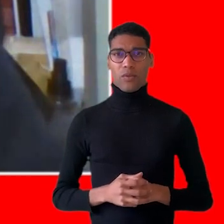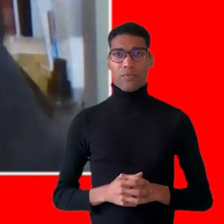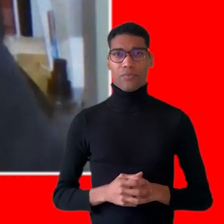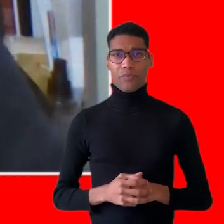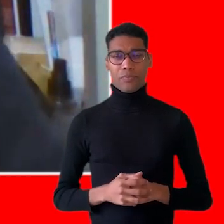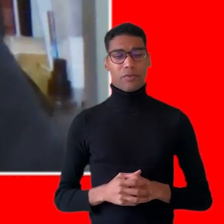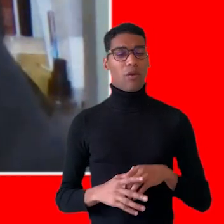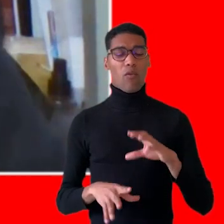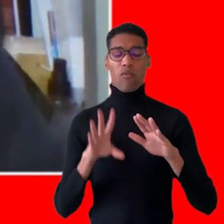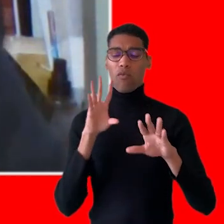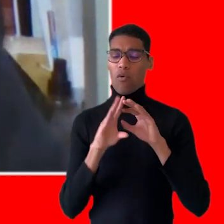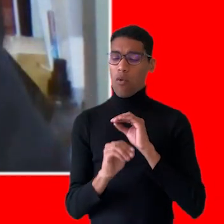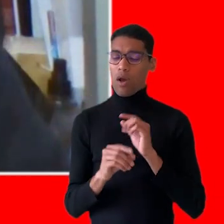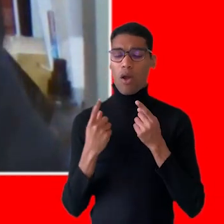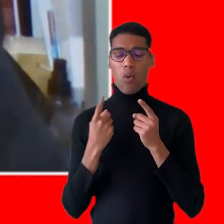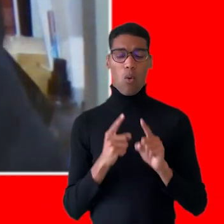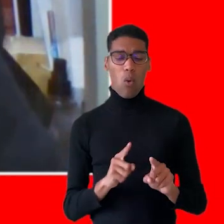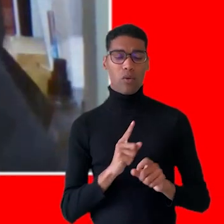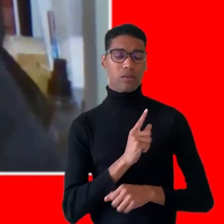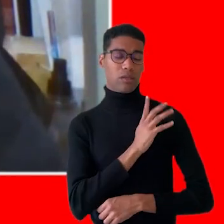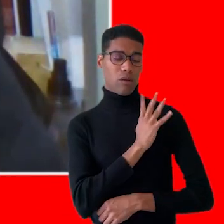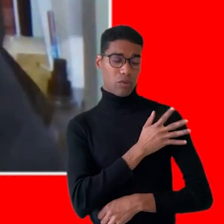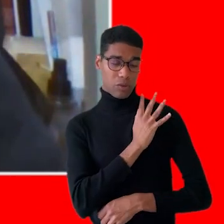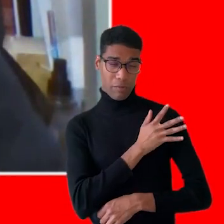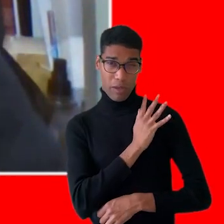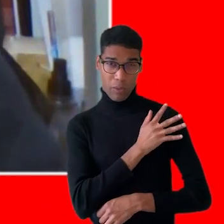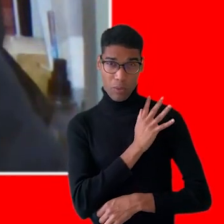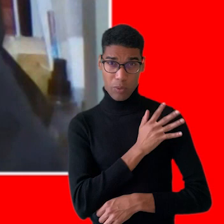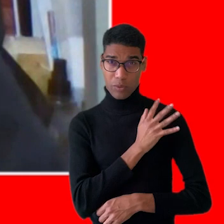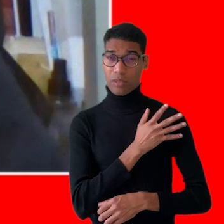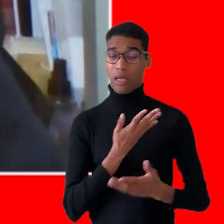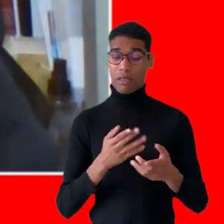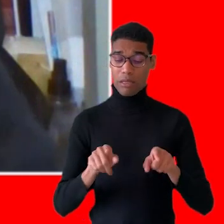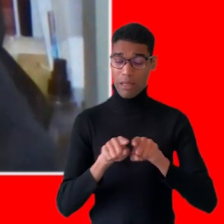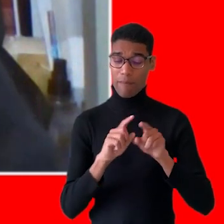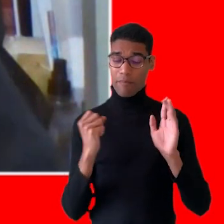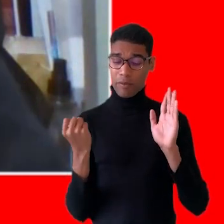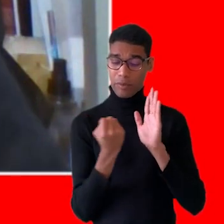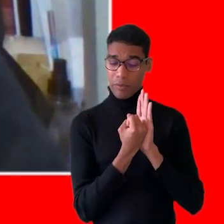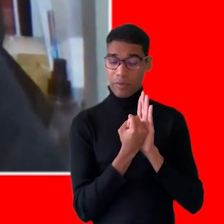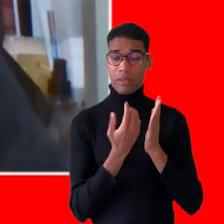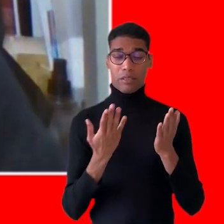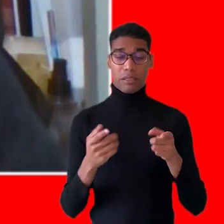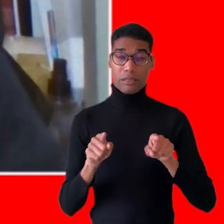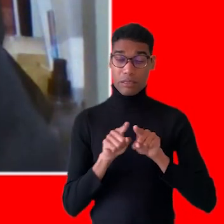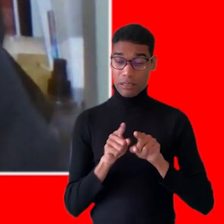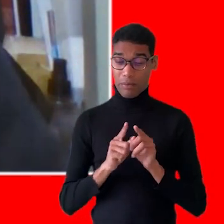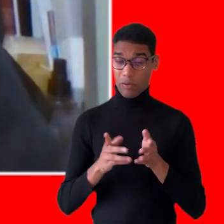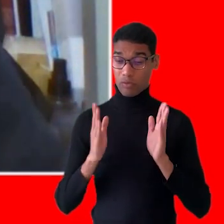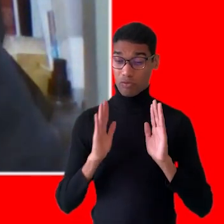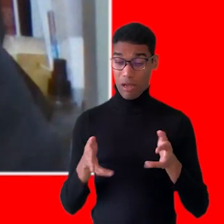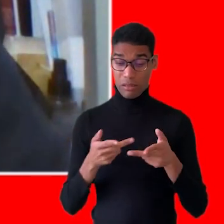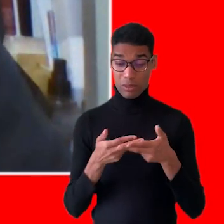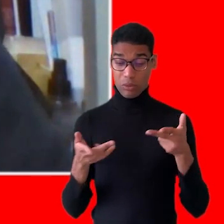fugas tanto dos preconceitos, dos racismos, dos estereótipos, dos estigmas,